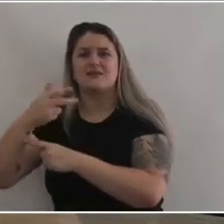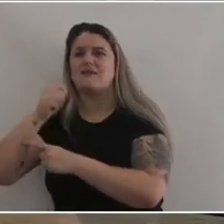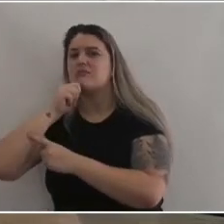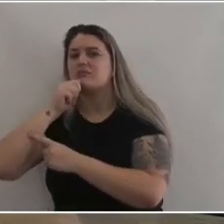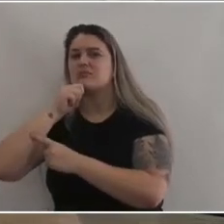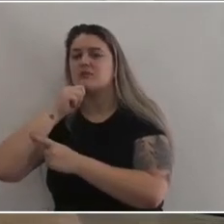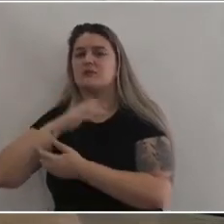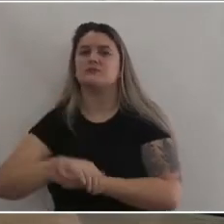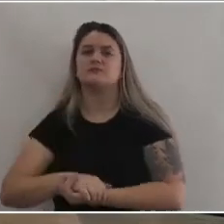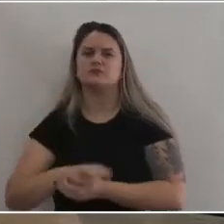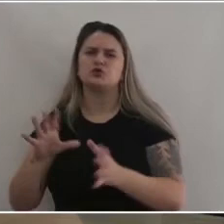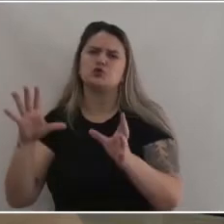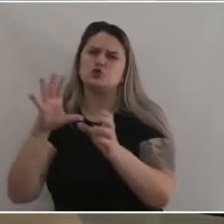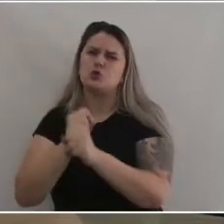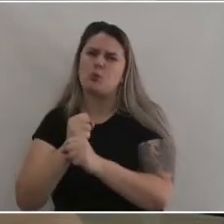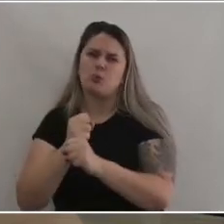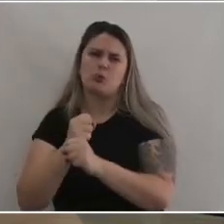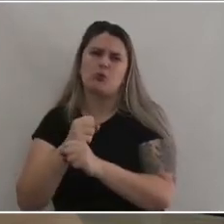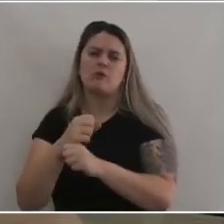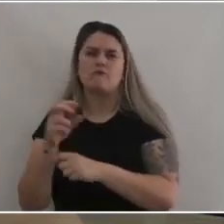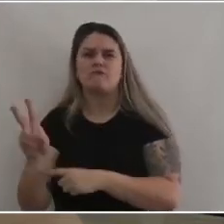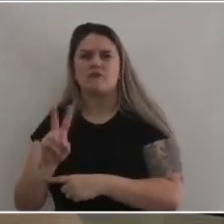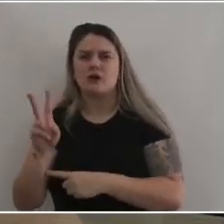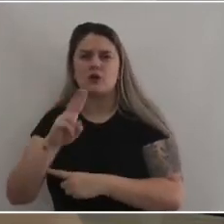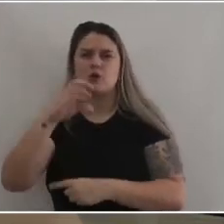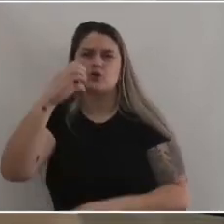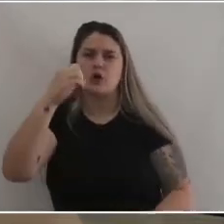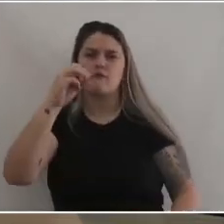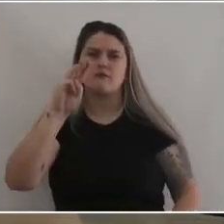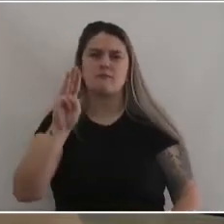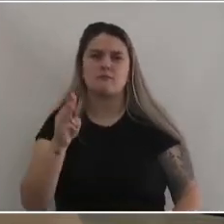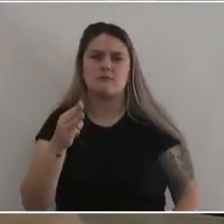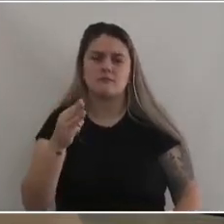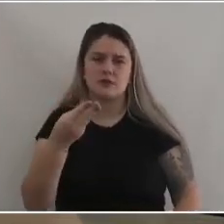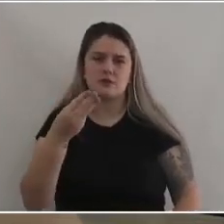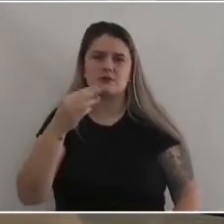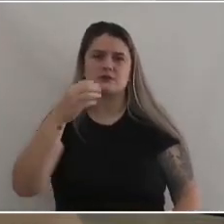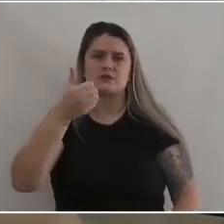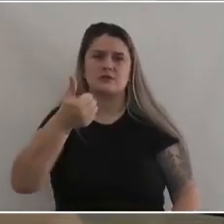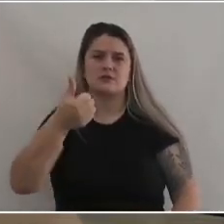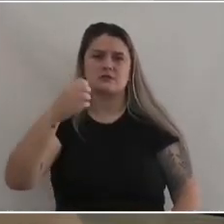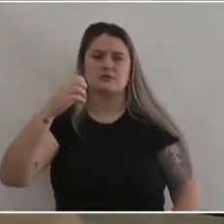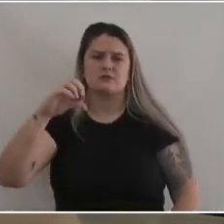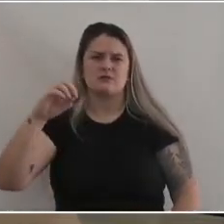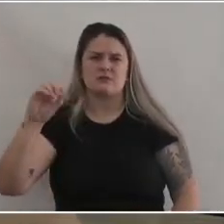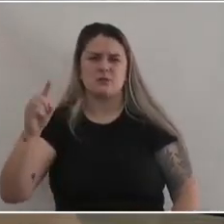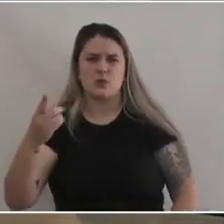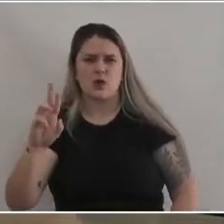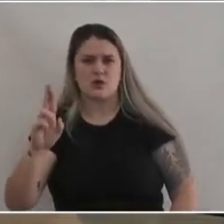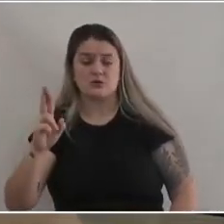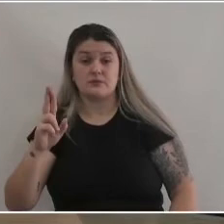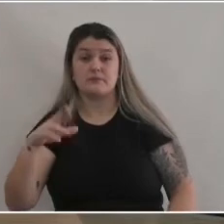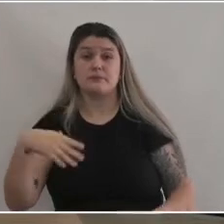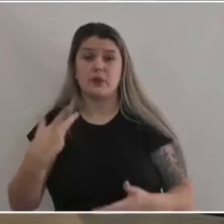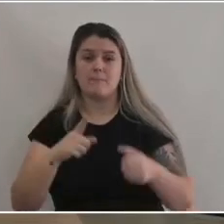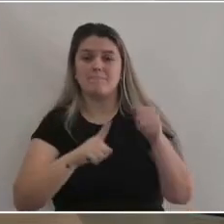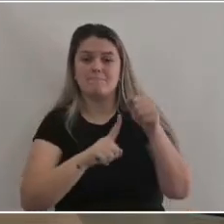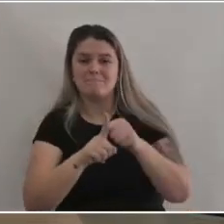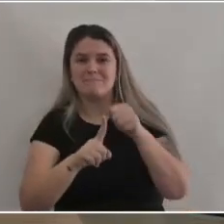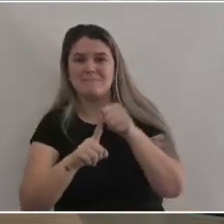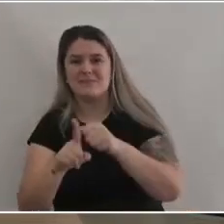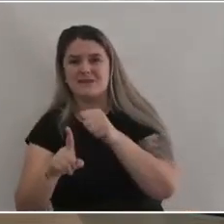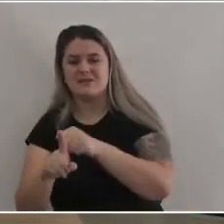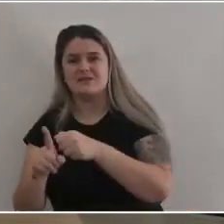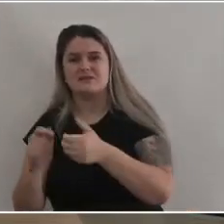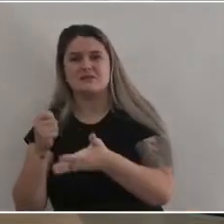Certo. Somando essas duas, o valor foi R$ 9.690.000 reais. As parcelas pagas,